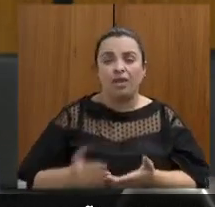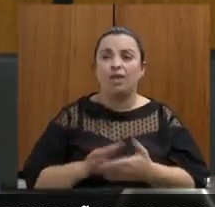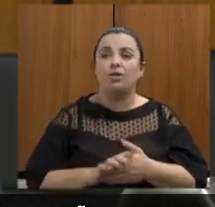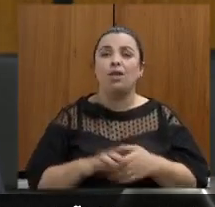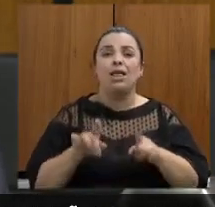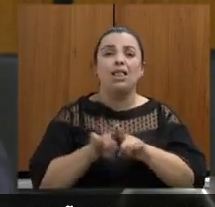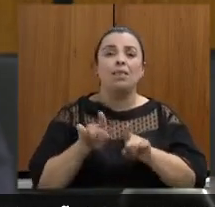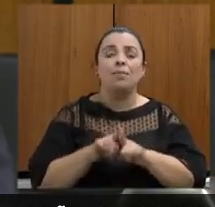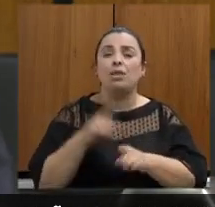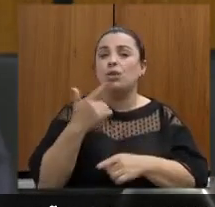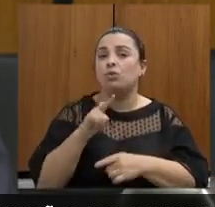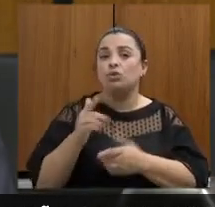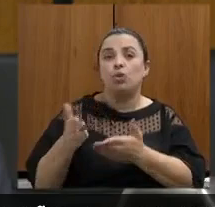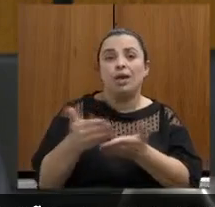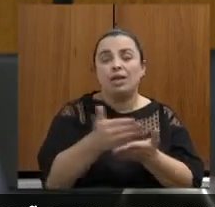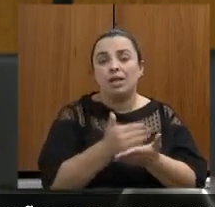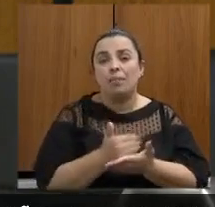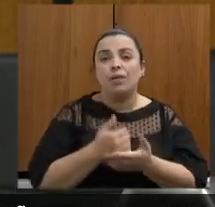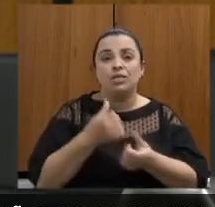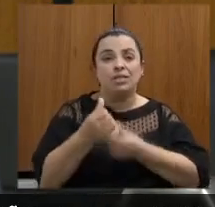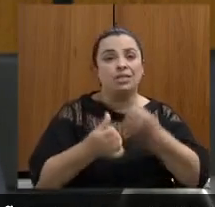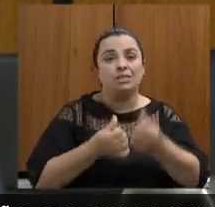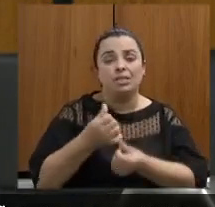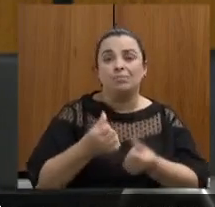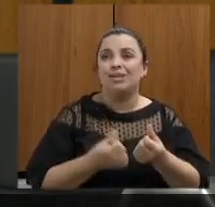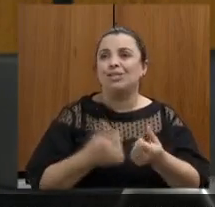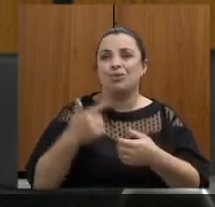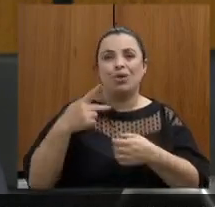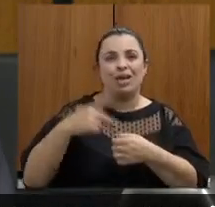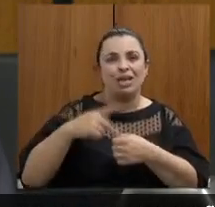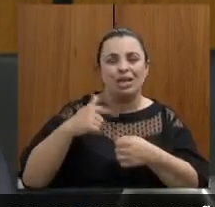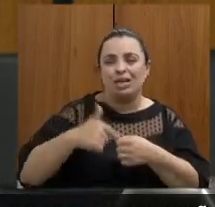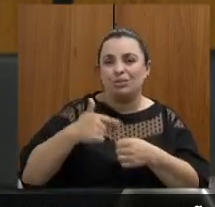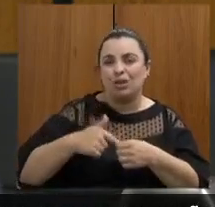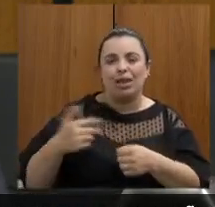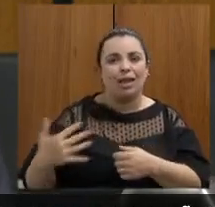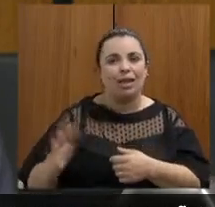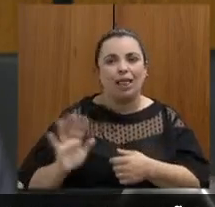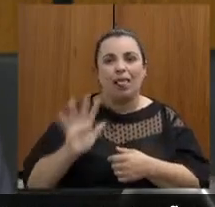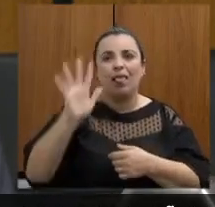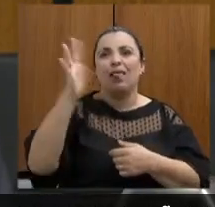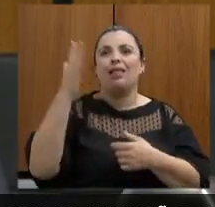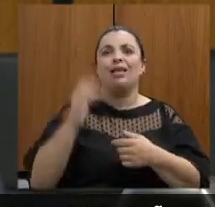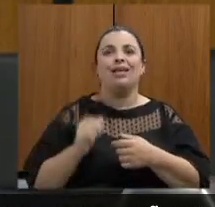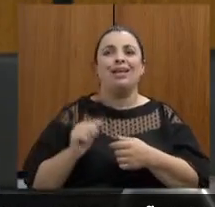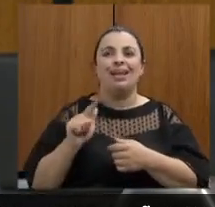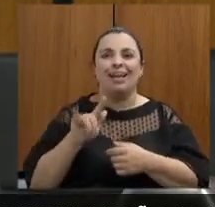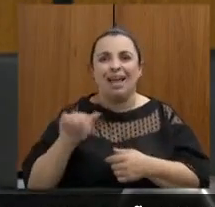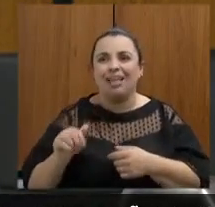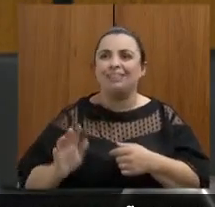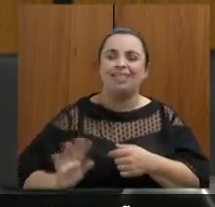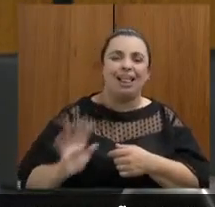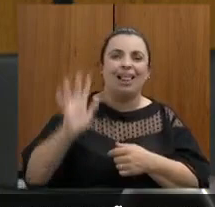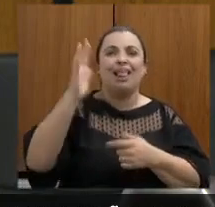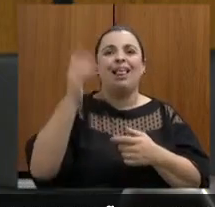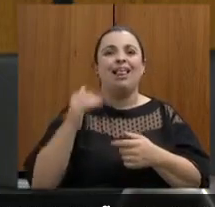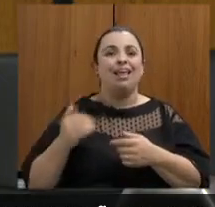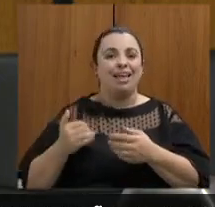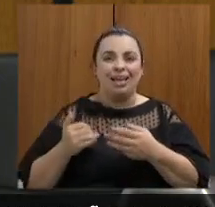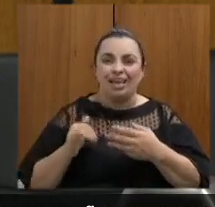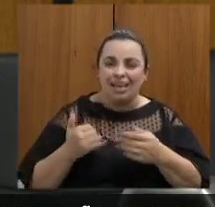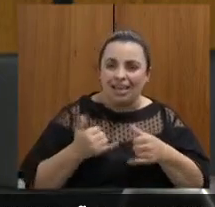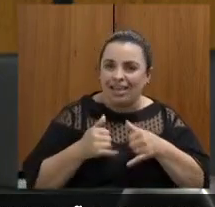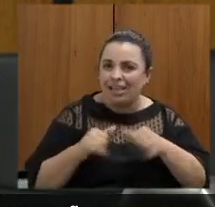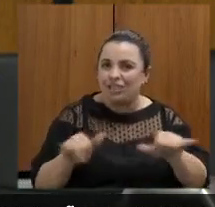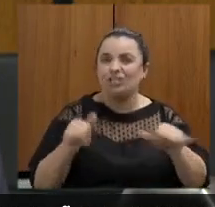não tinha uma arrecadação desse mês como se tem hoje com aumento da gasolina comenta o telefone o centro do gás de cozinha com aumento da energia elétrica que teve o governo